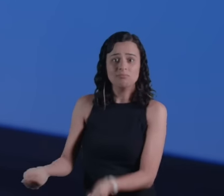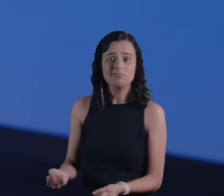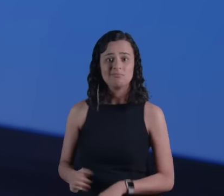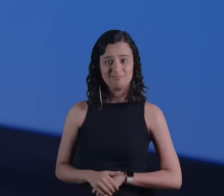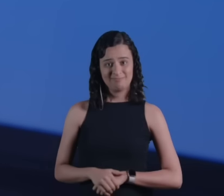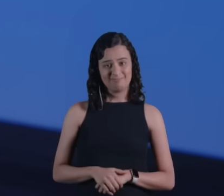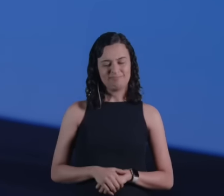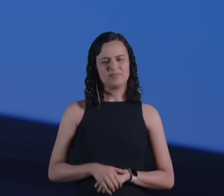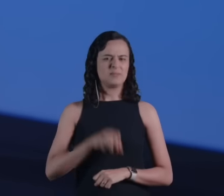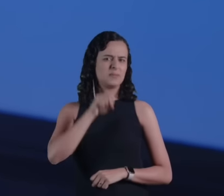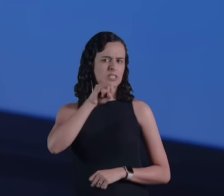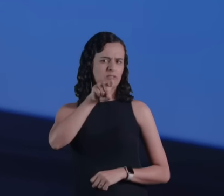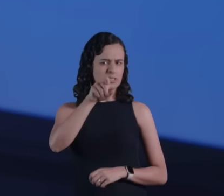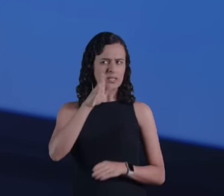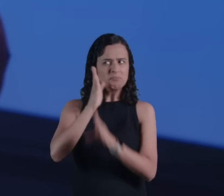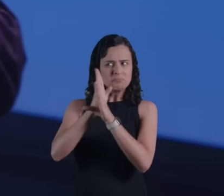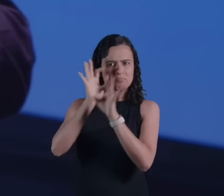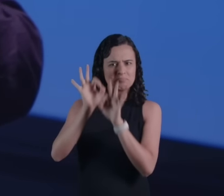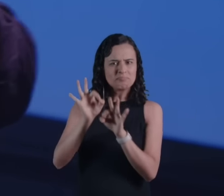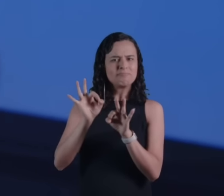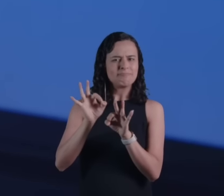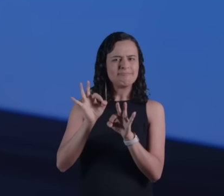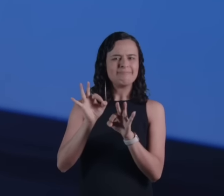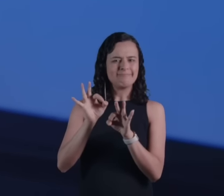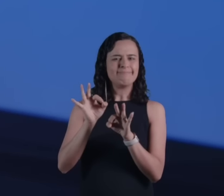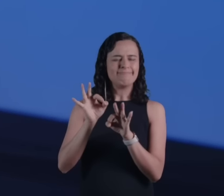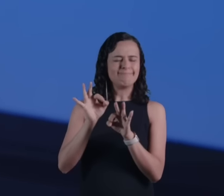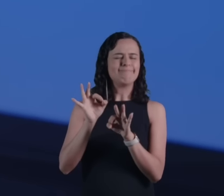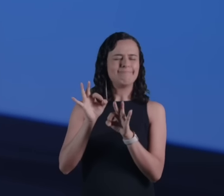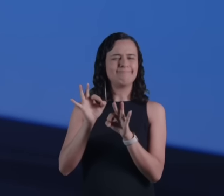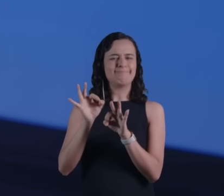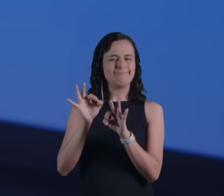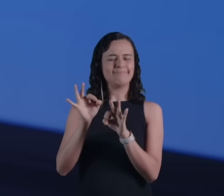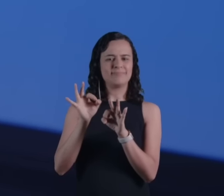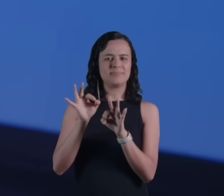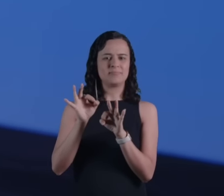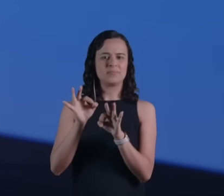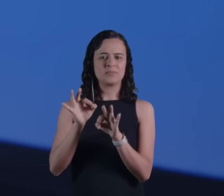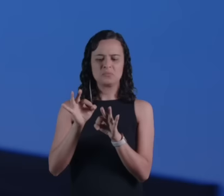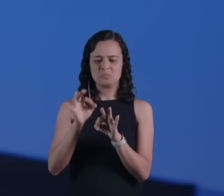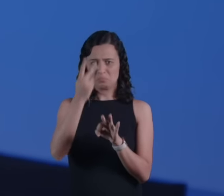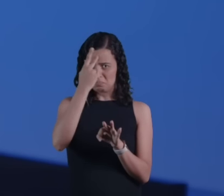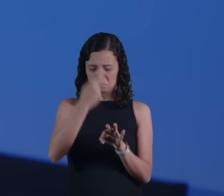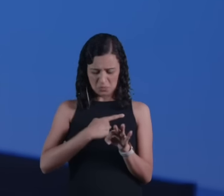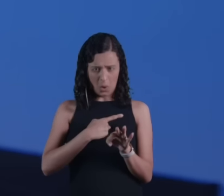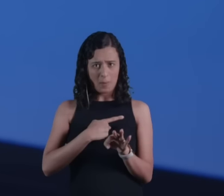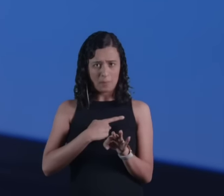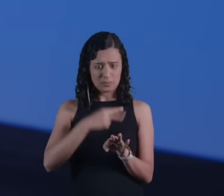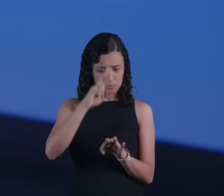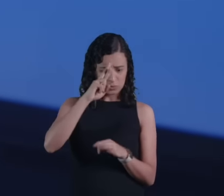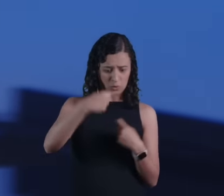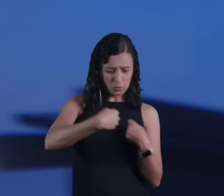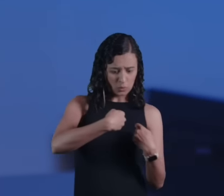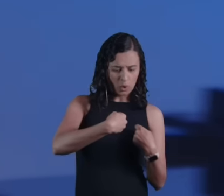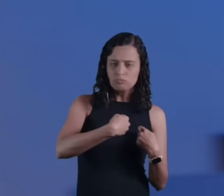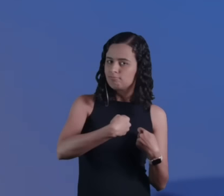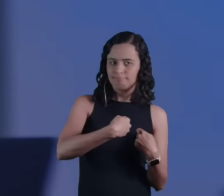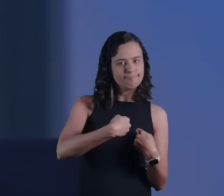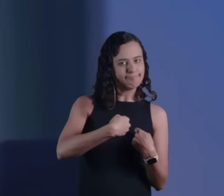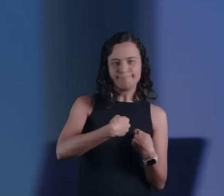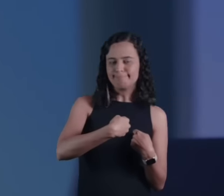E querido, quando você descobre esta graça de não pertencer a si mesmo, de não fazer aquilo que você